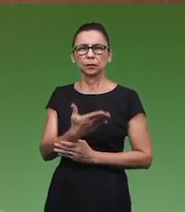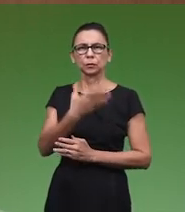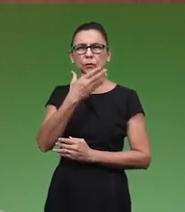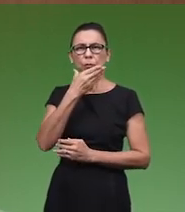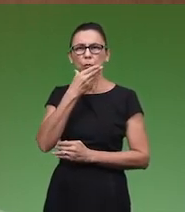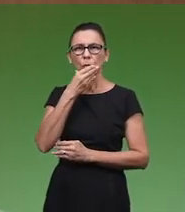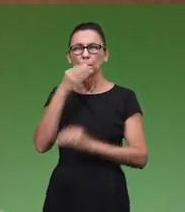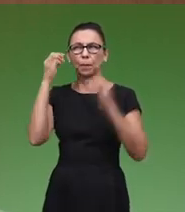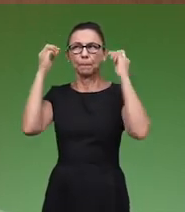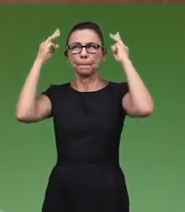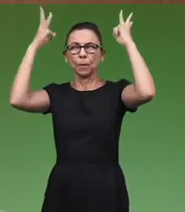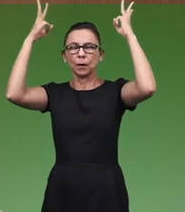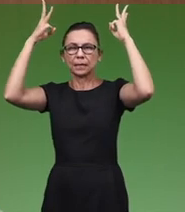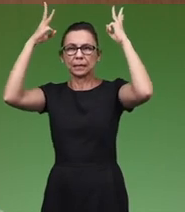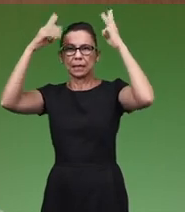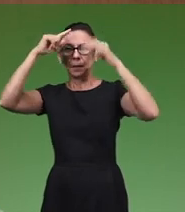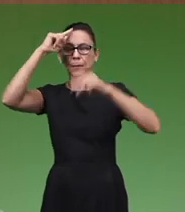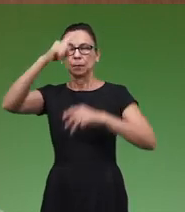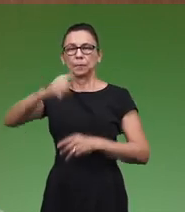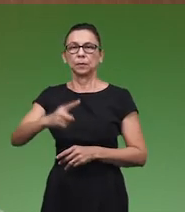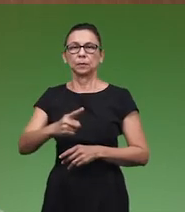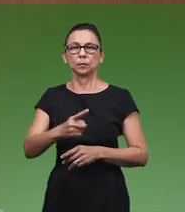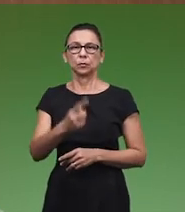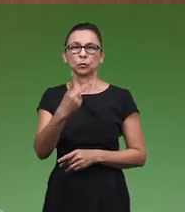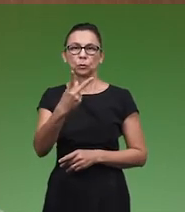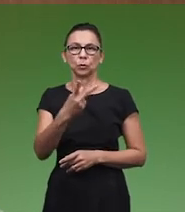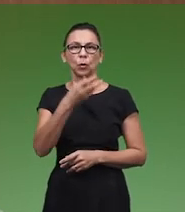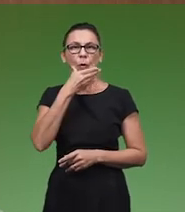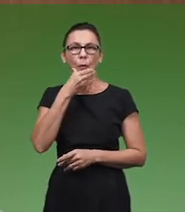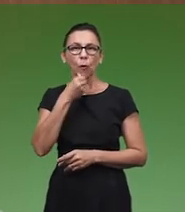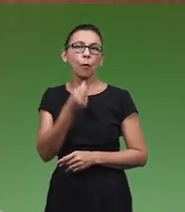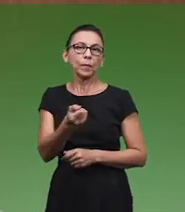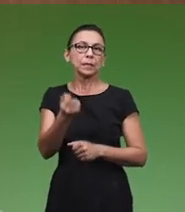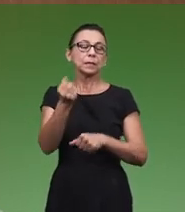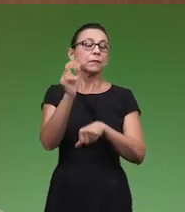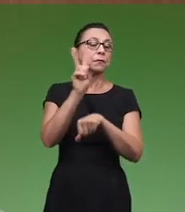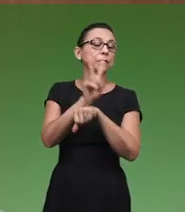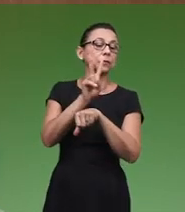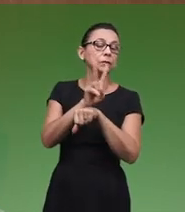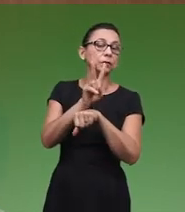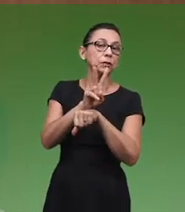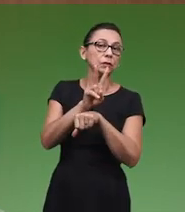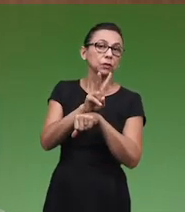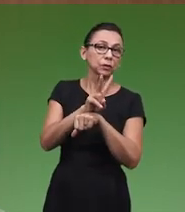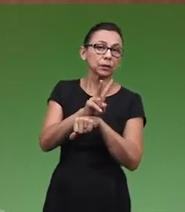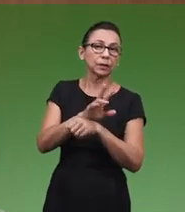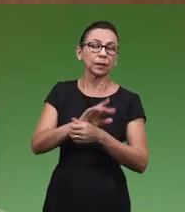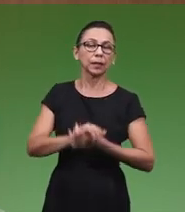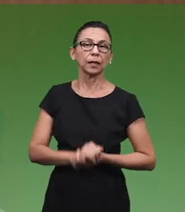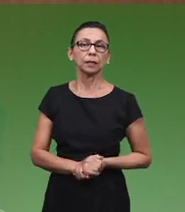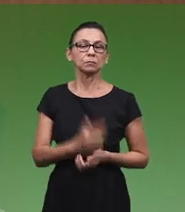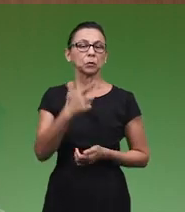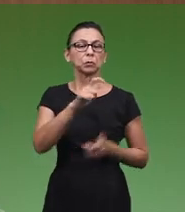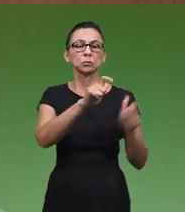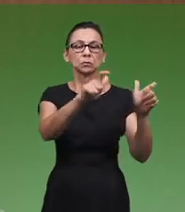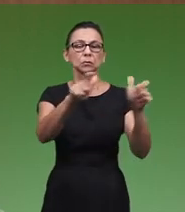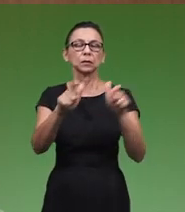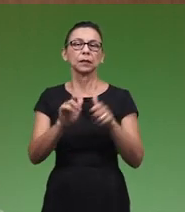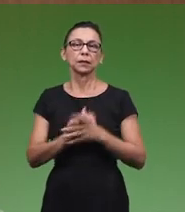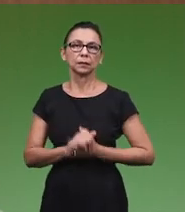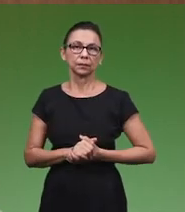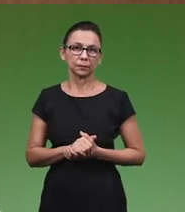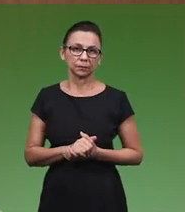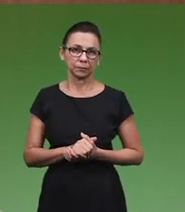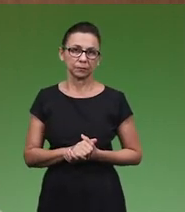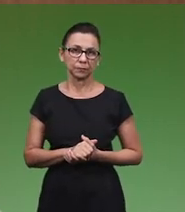Foi a primeira referência de Sião. A segunda referência foi quando Josué entrou na terra e lutou contra o rei